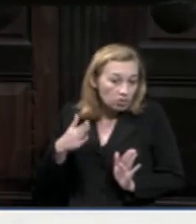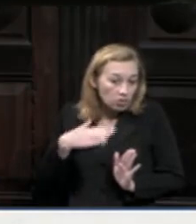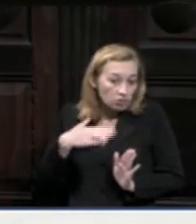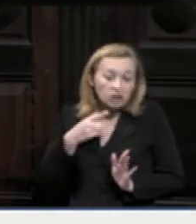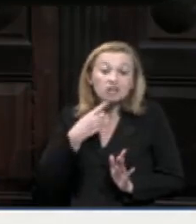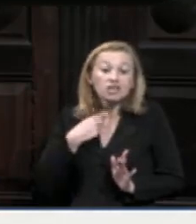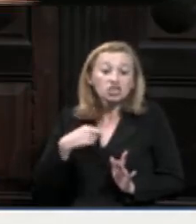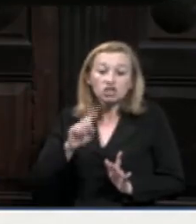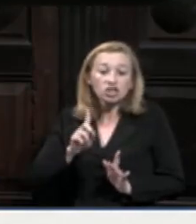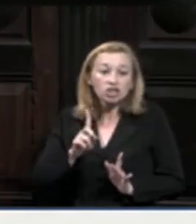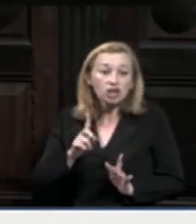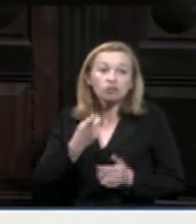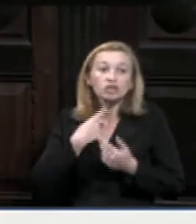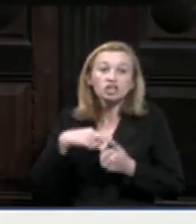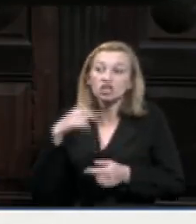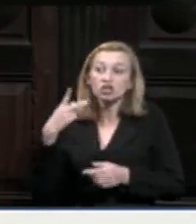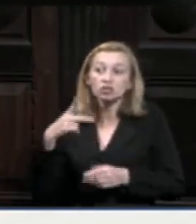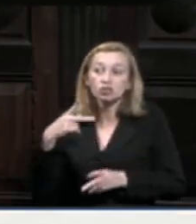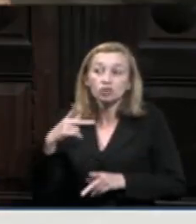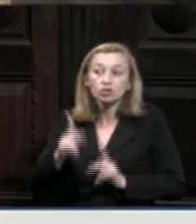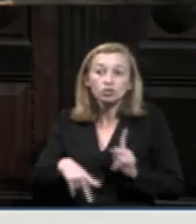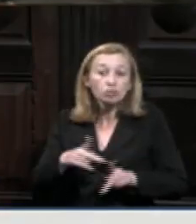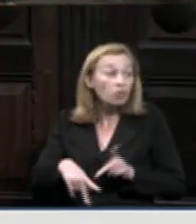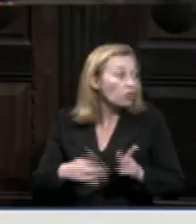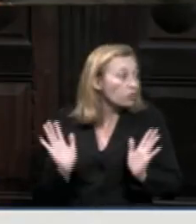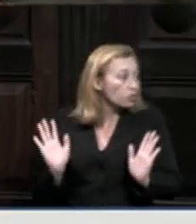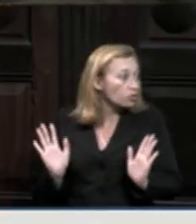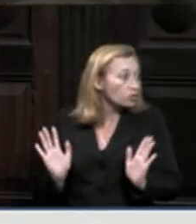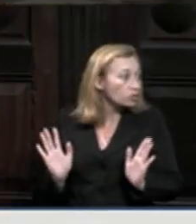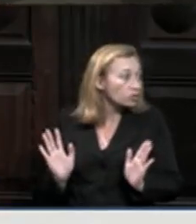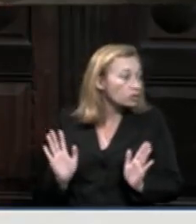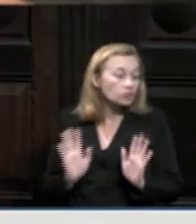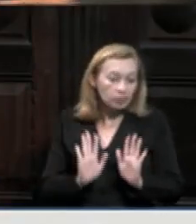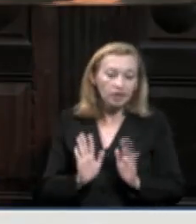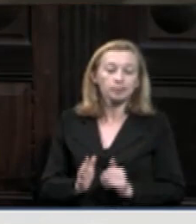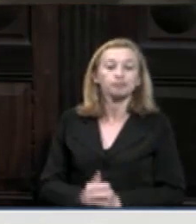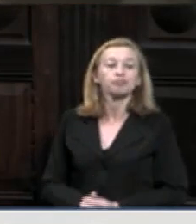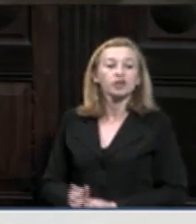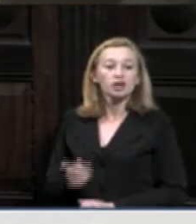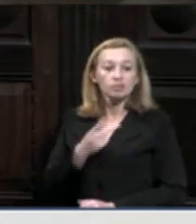do consenso que seja construído. Deputado Luiz Paulo, a presidência vai tomar a seguinte decisão.